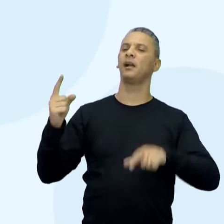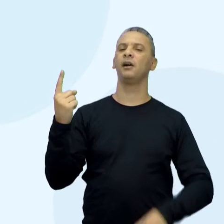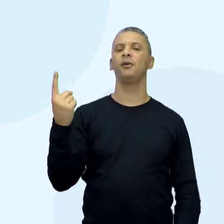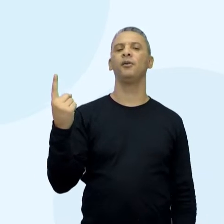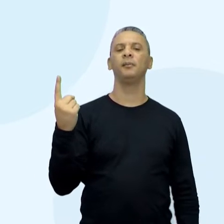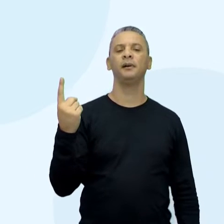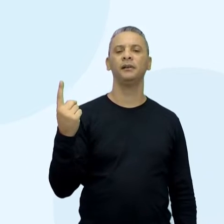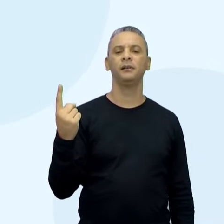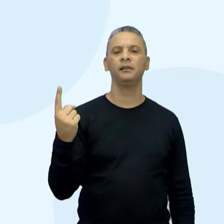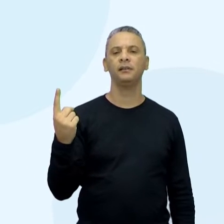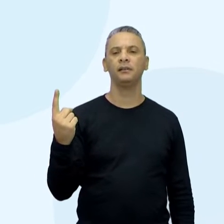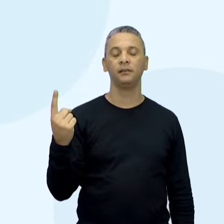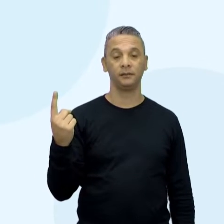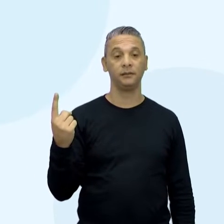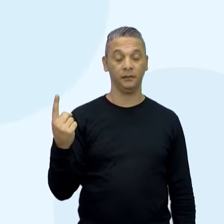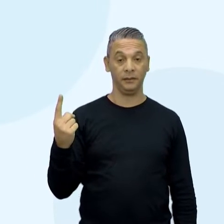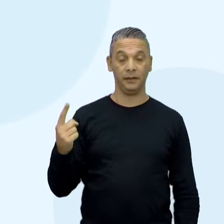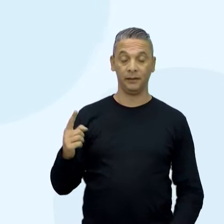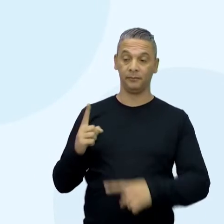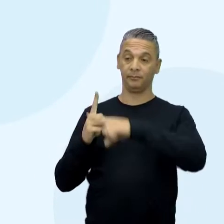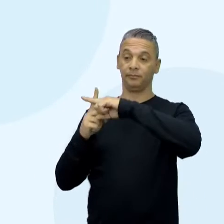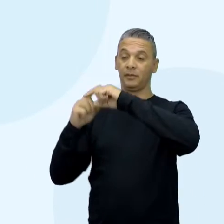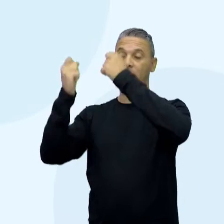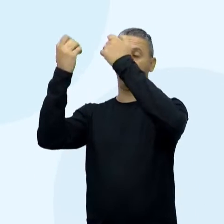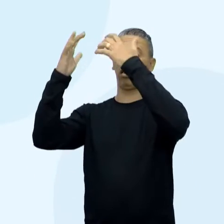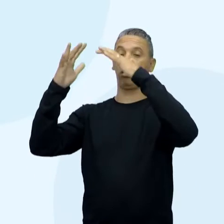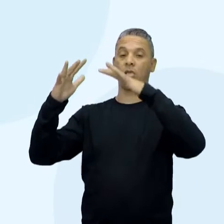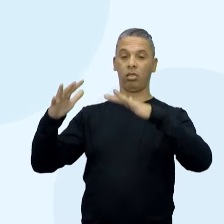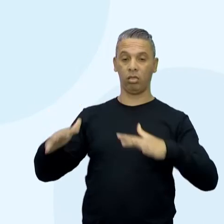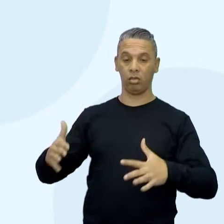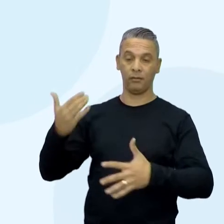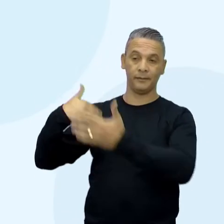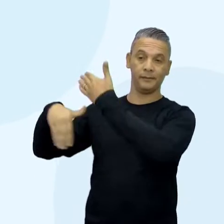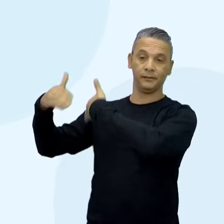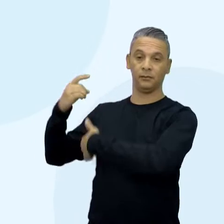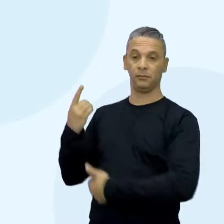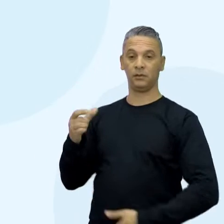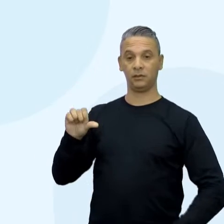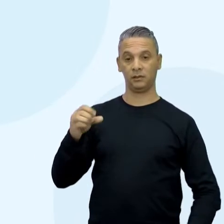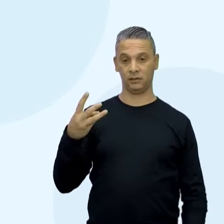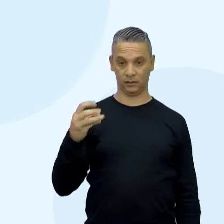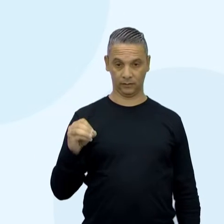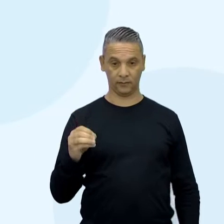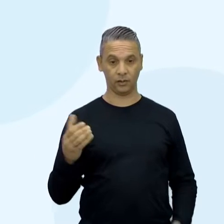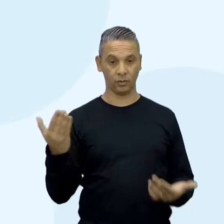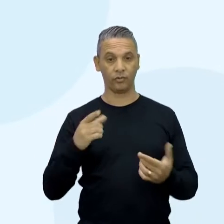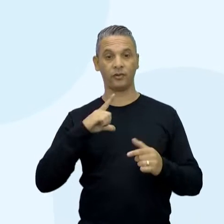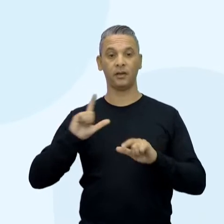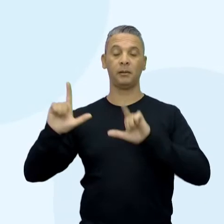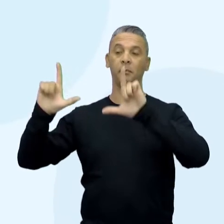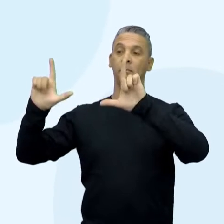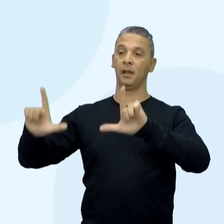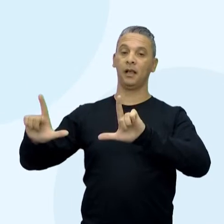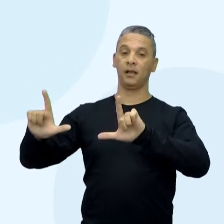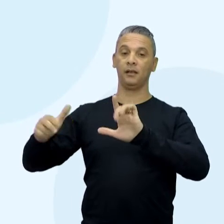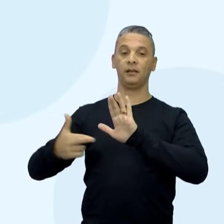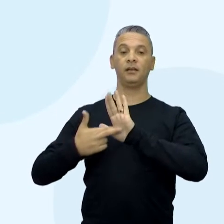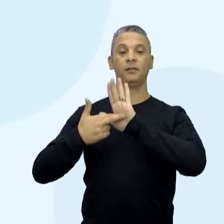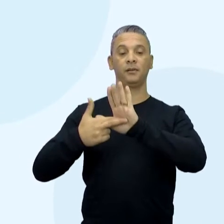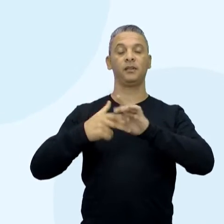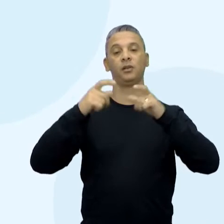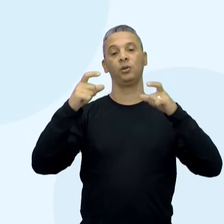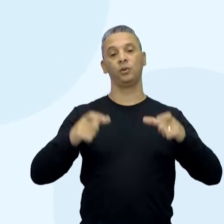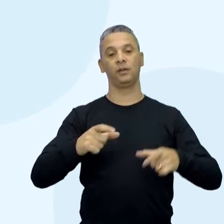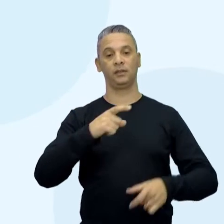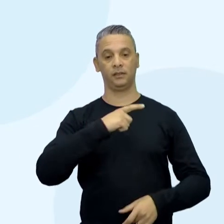Cadê a igreja? Ela foi demolida na década de 30, tá? Então, hoje nós só temos uma plaquinha representando o